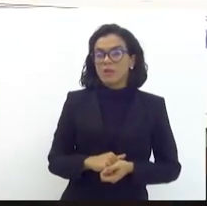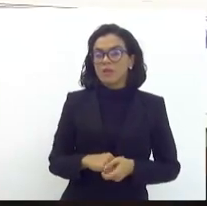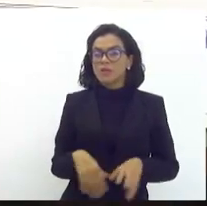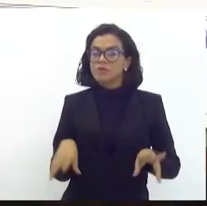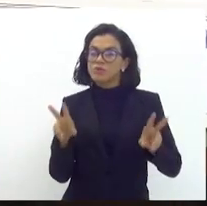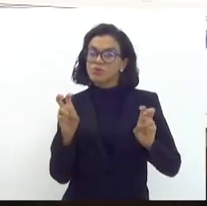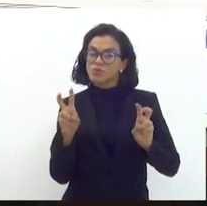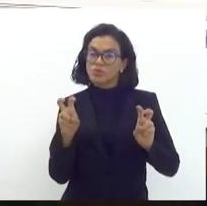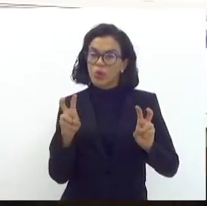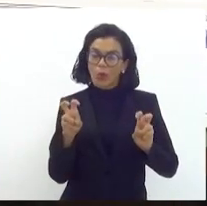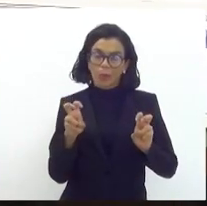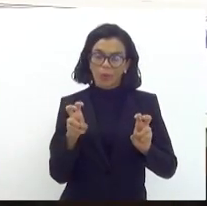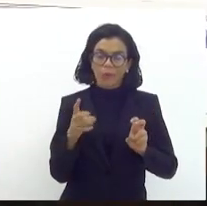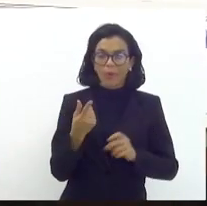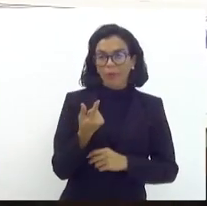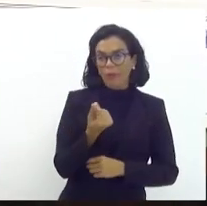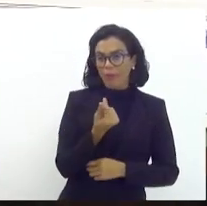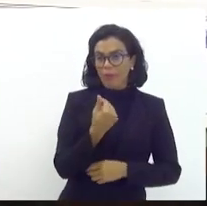créditos